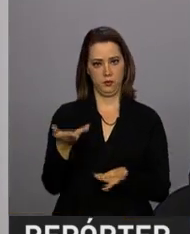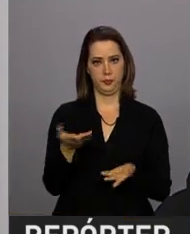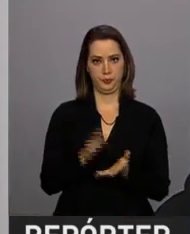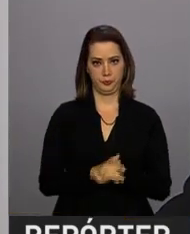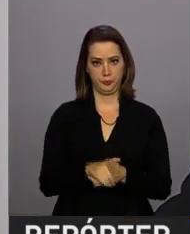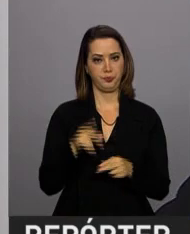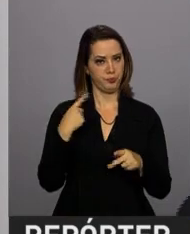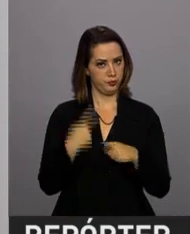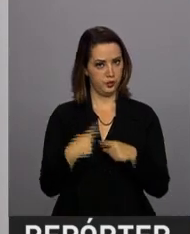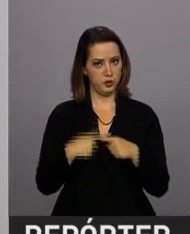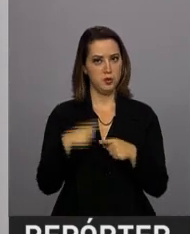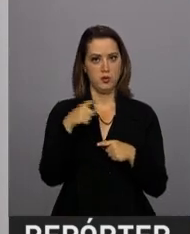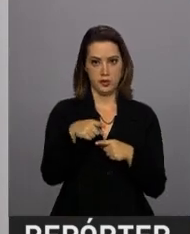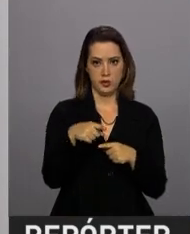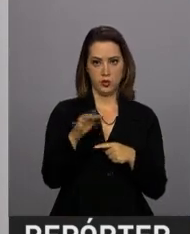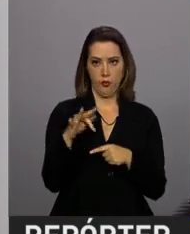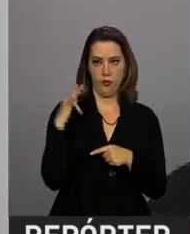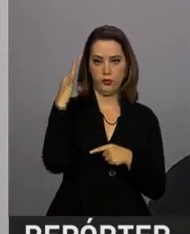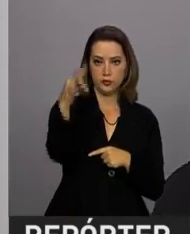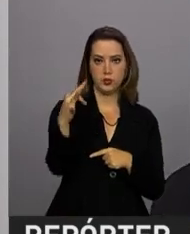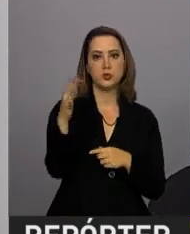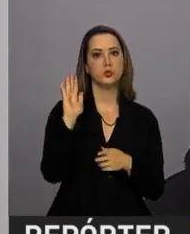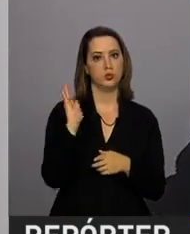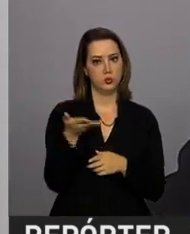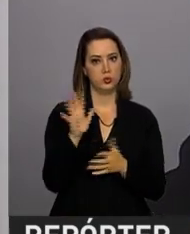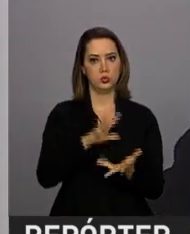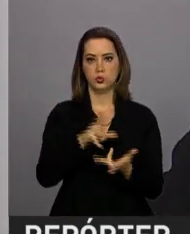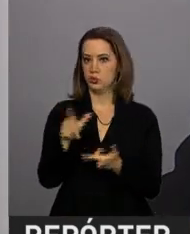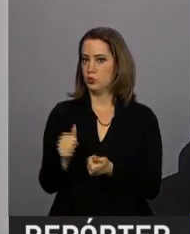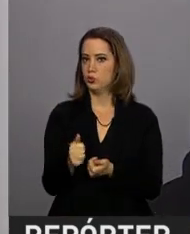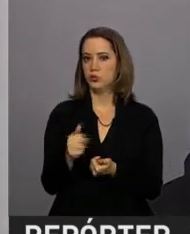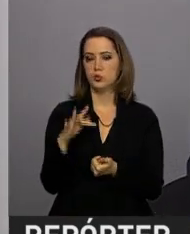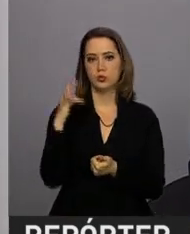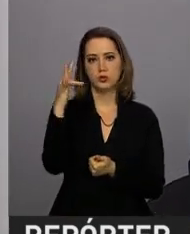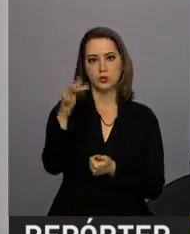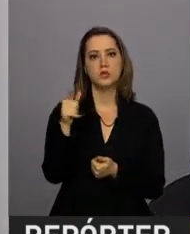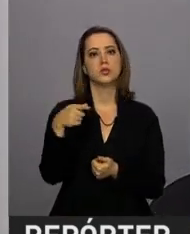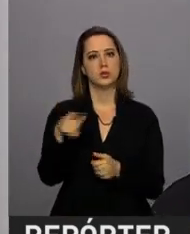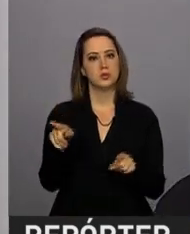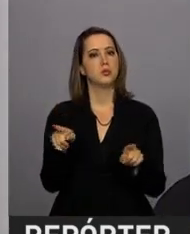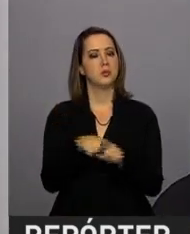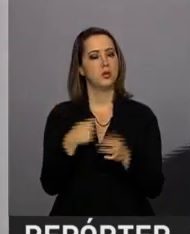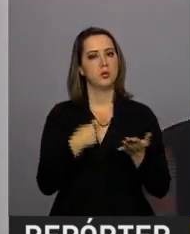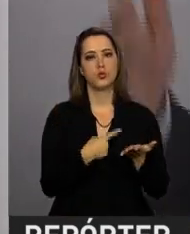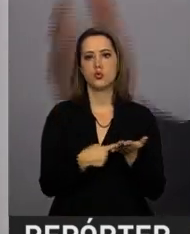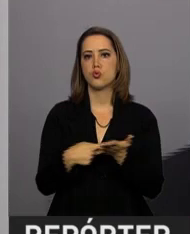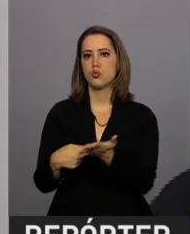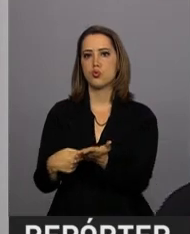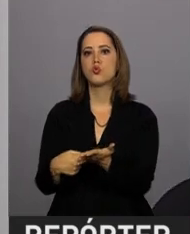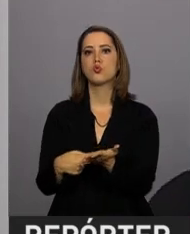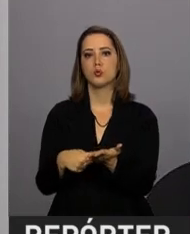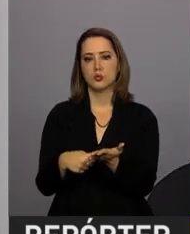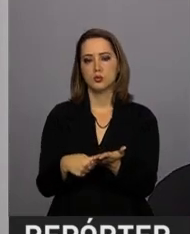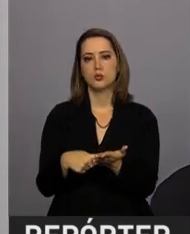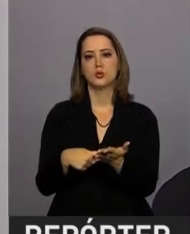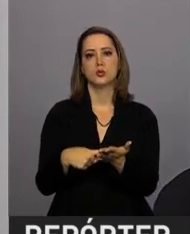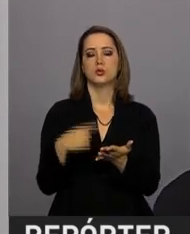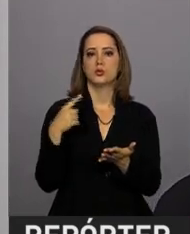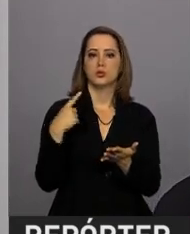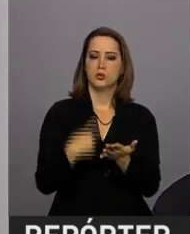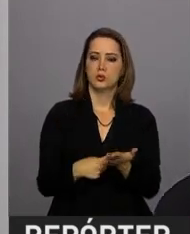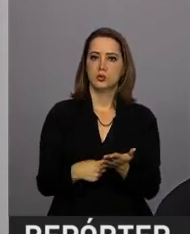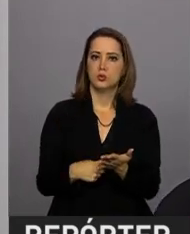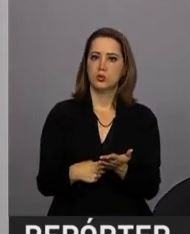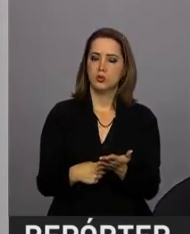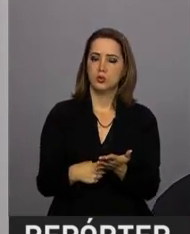Este é o mundo do Futuro que é um mundo também de compromisso com a sustentabilidade e eu tenho o prazer de dizer também não